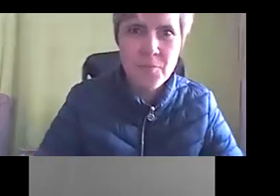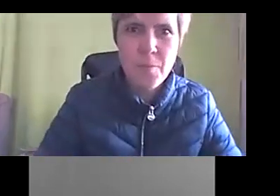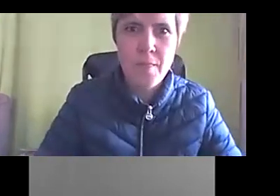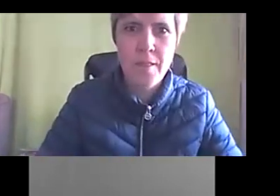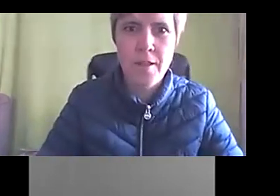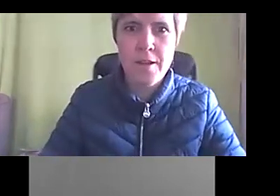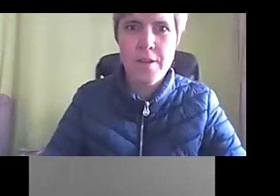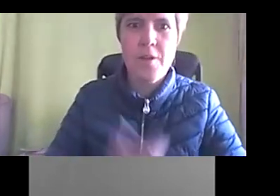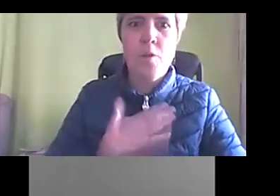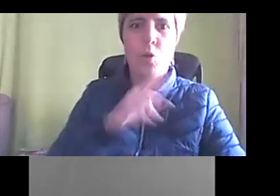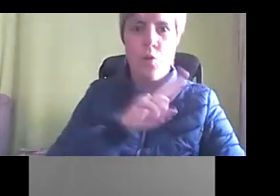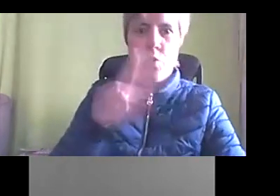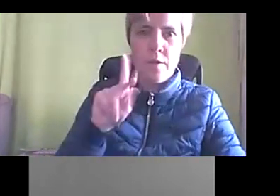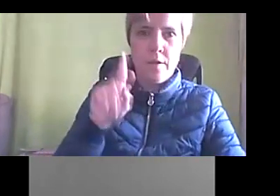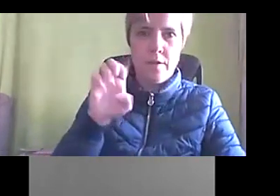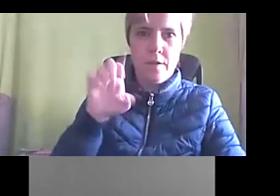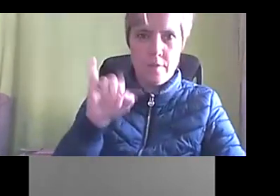Bom dia.